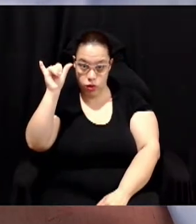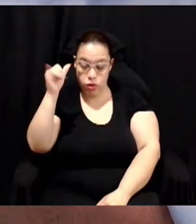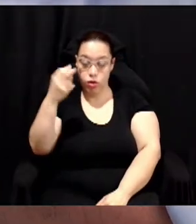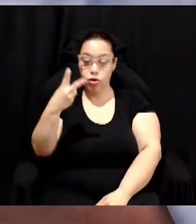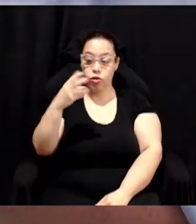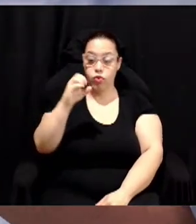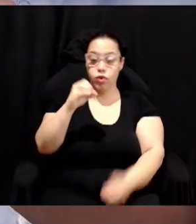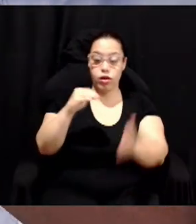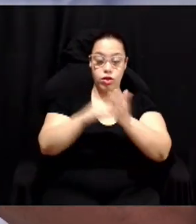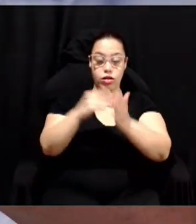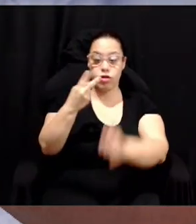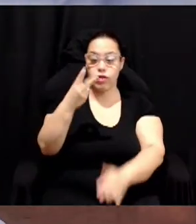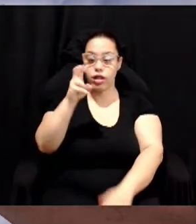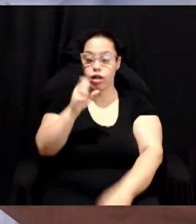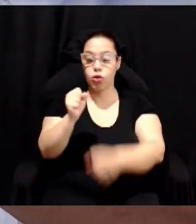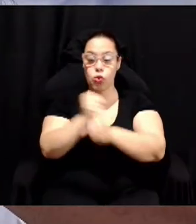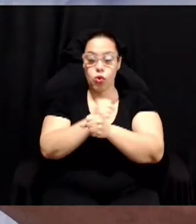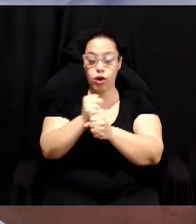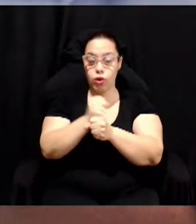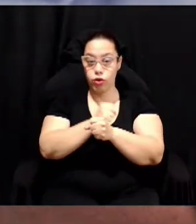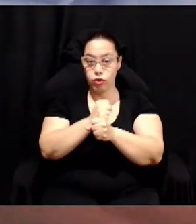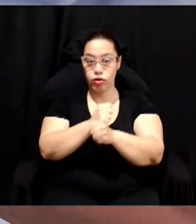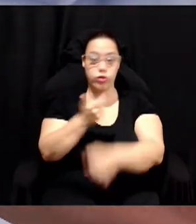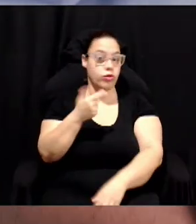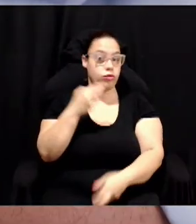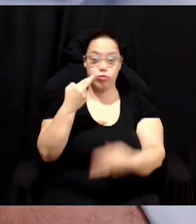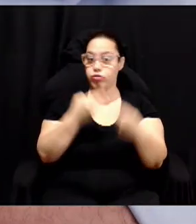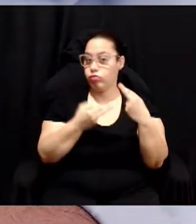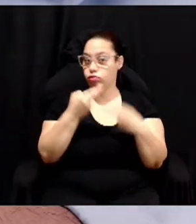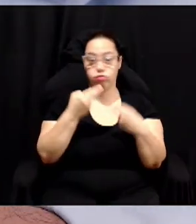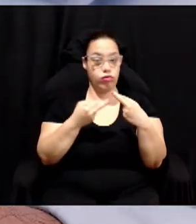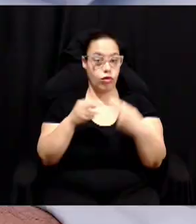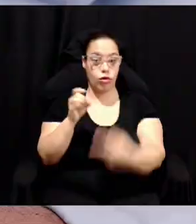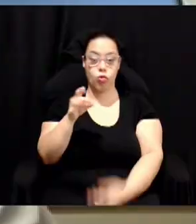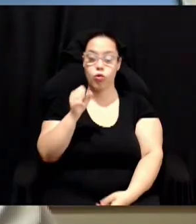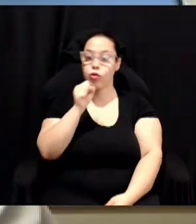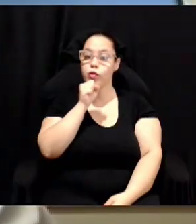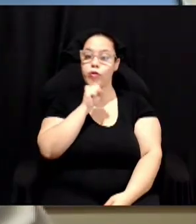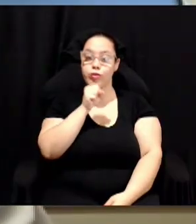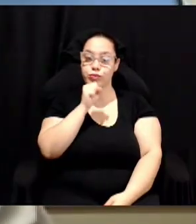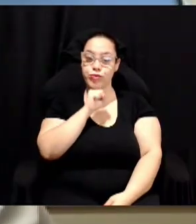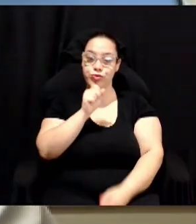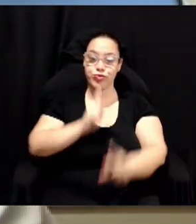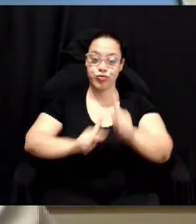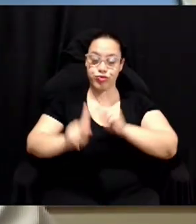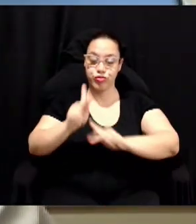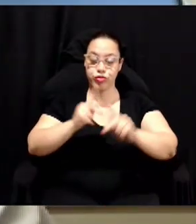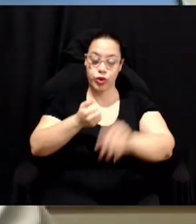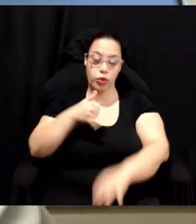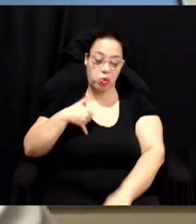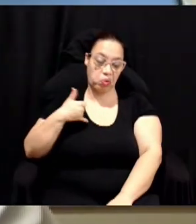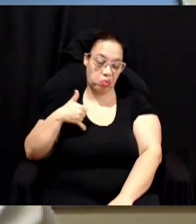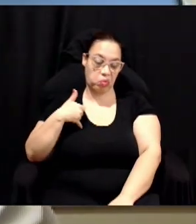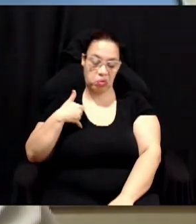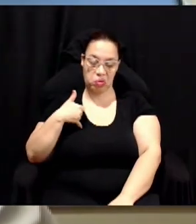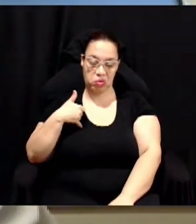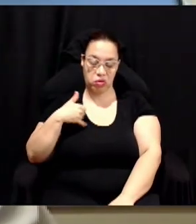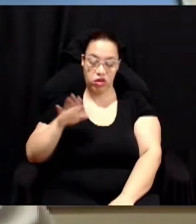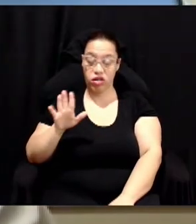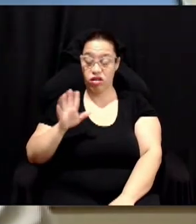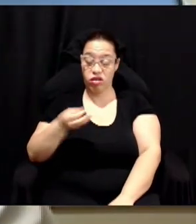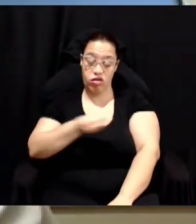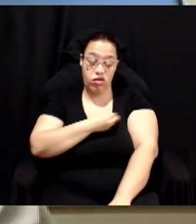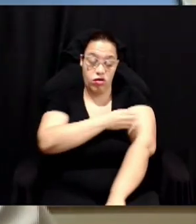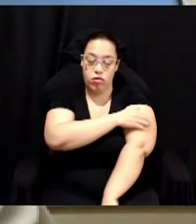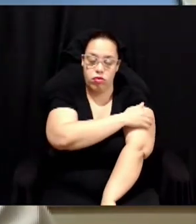25 anos, não tem relação somente com o envelhecimento da população e com a idade, com a população viver mais, mas também